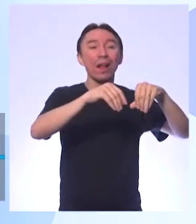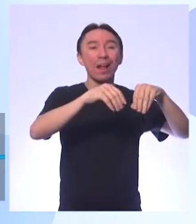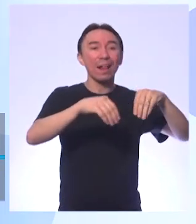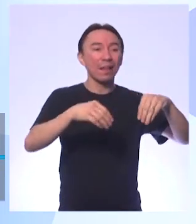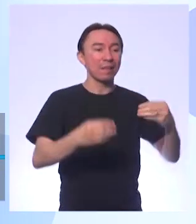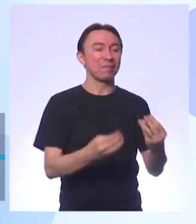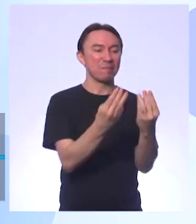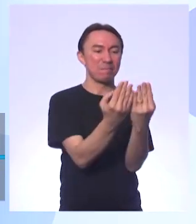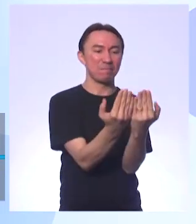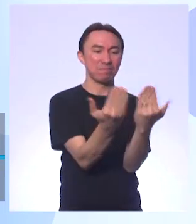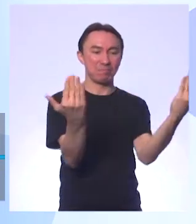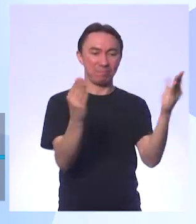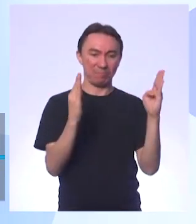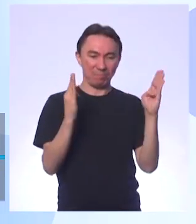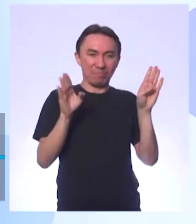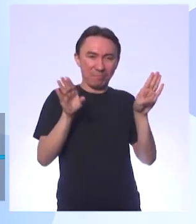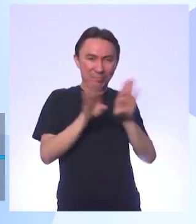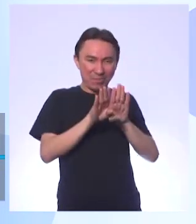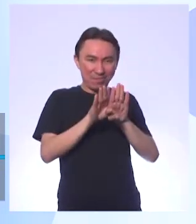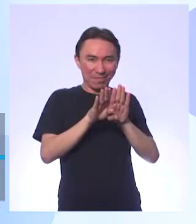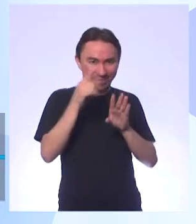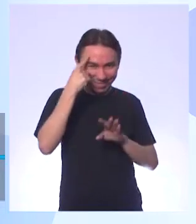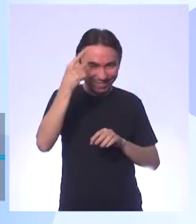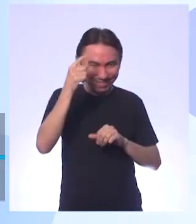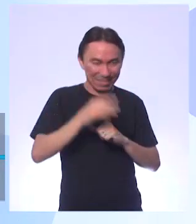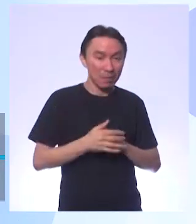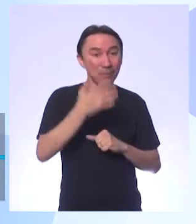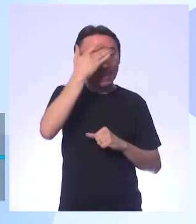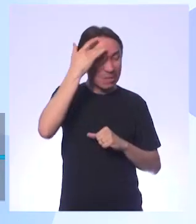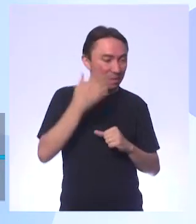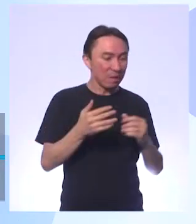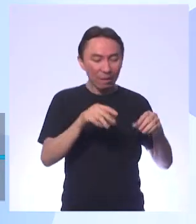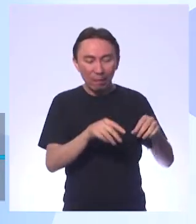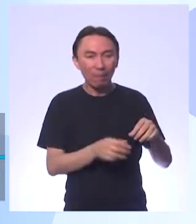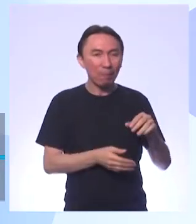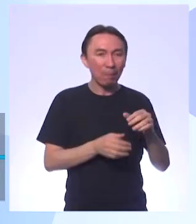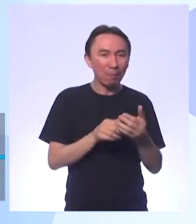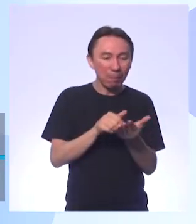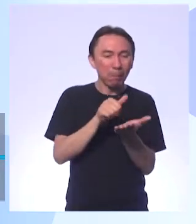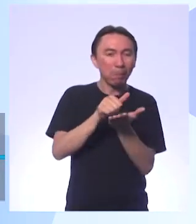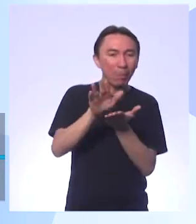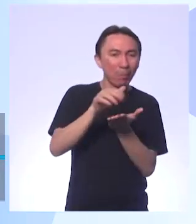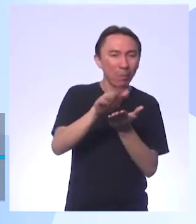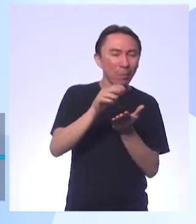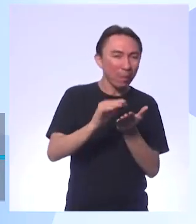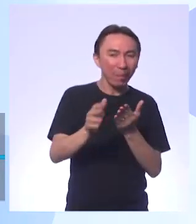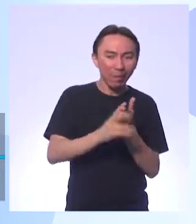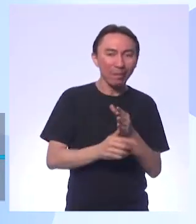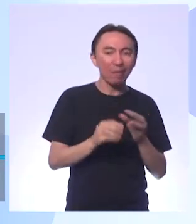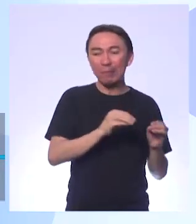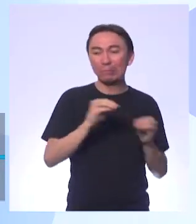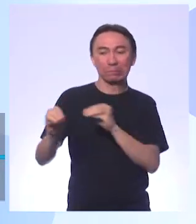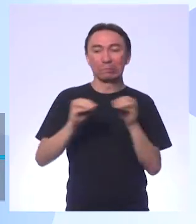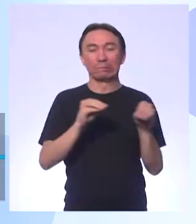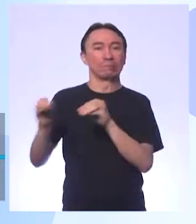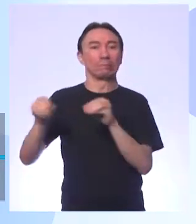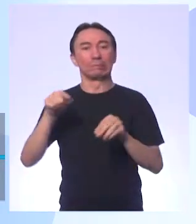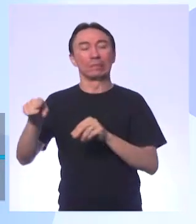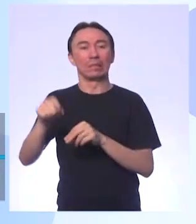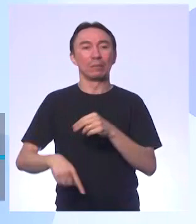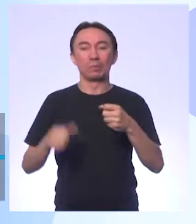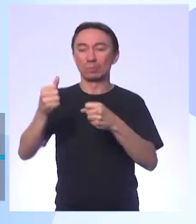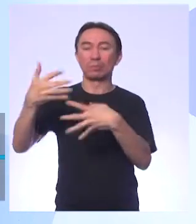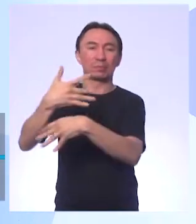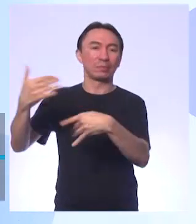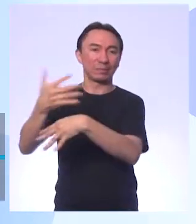as pessoas que estavam naquelas terras, elas foram para a cidade? O que nós chamamos de êxodo rural. Elas